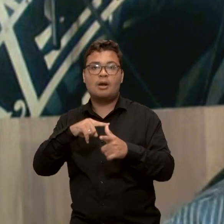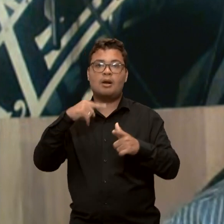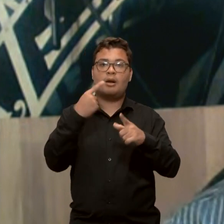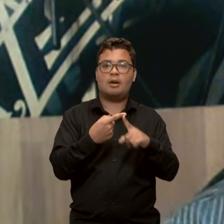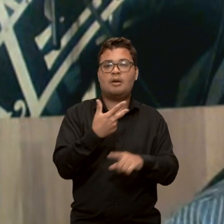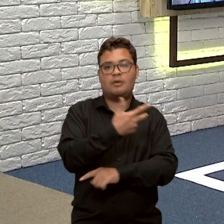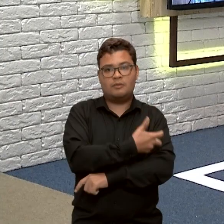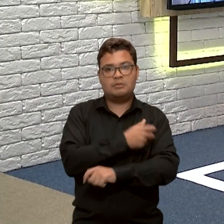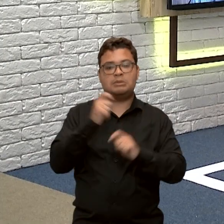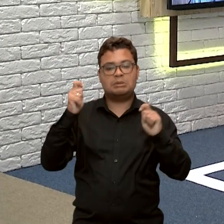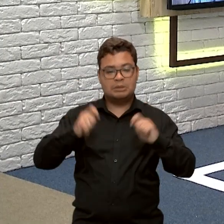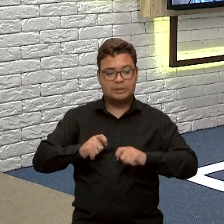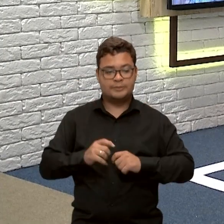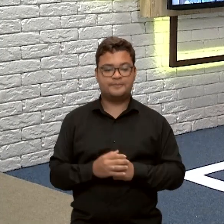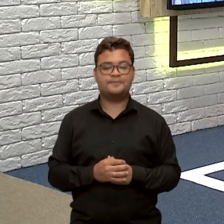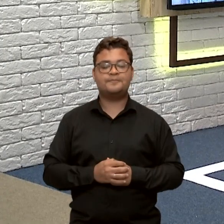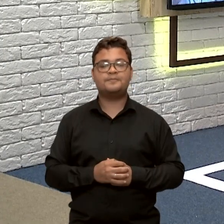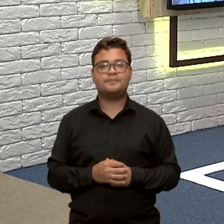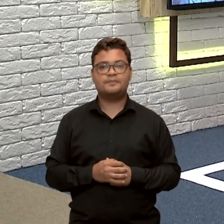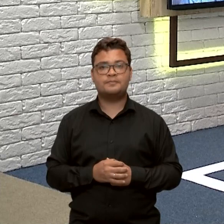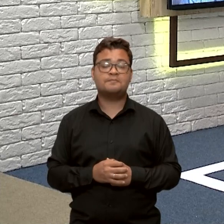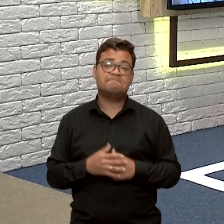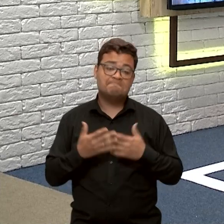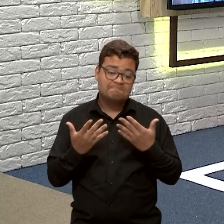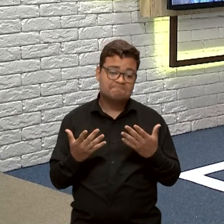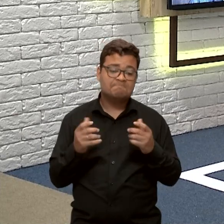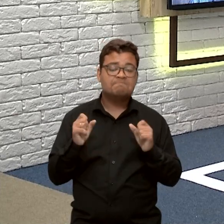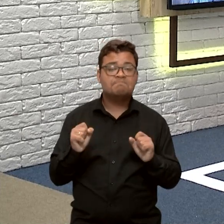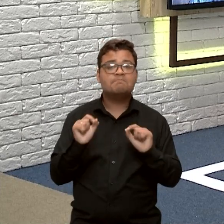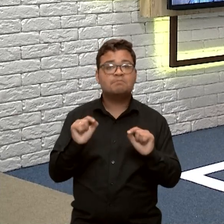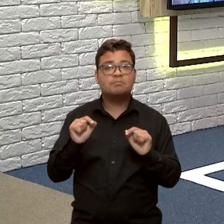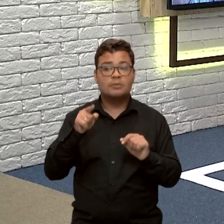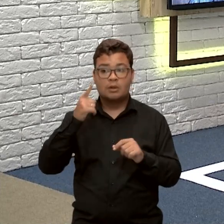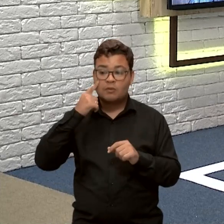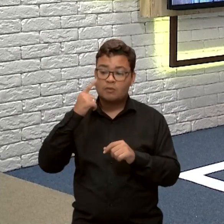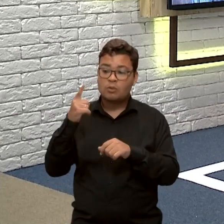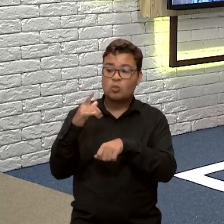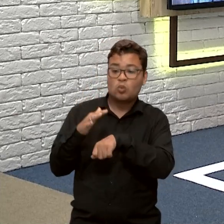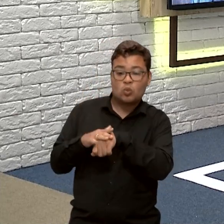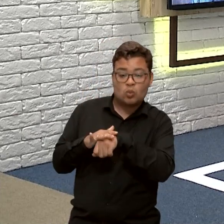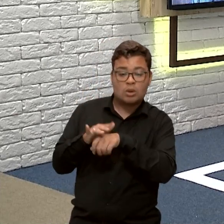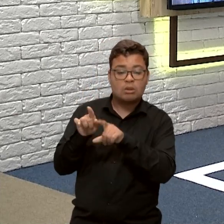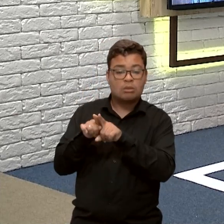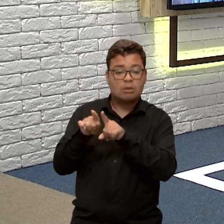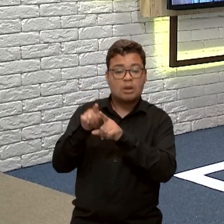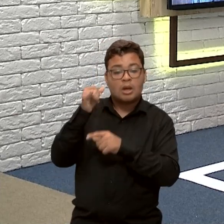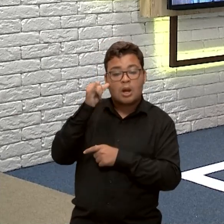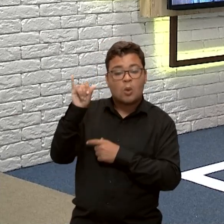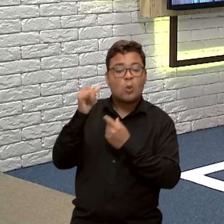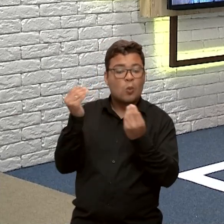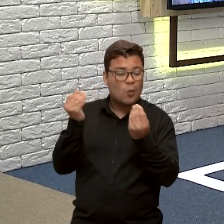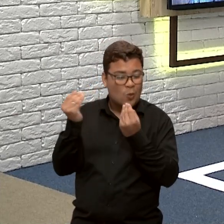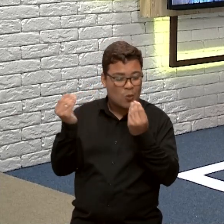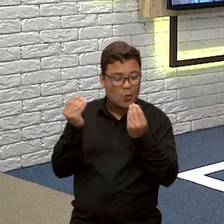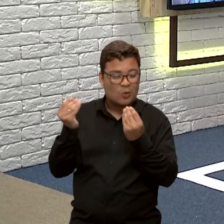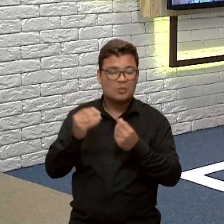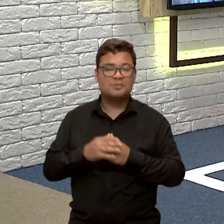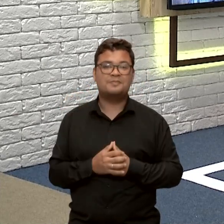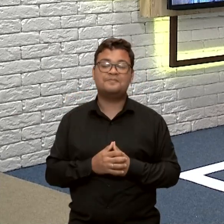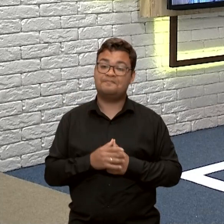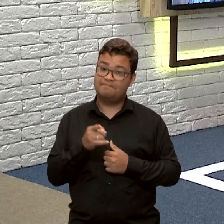teve dengue anteriormente. Eu falei, tem uma vacina que só pode ser feita em quem já teve dengue antes. Então,